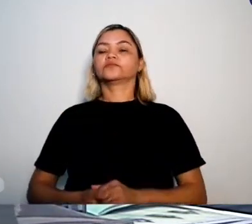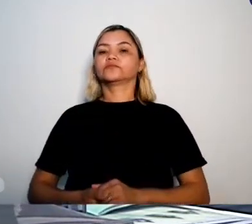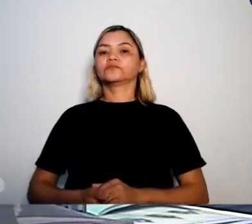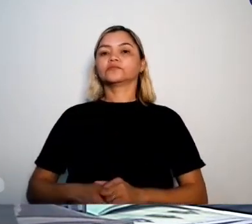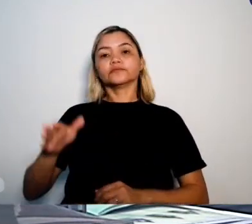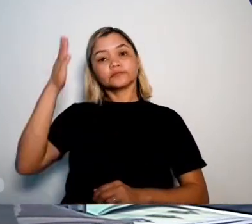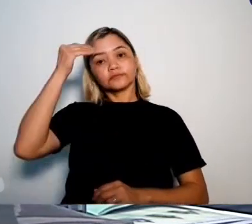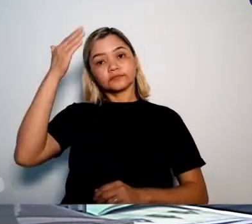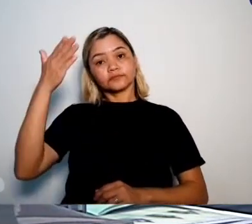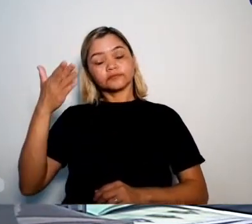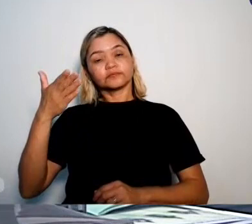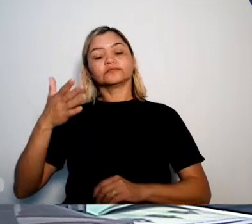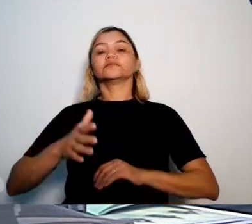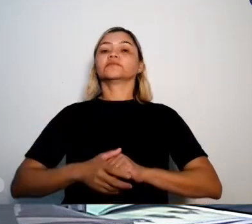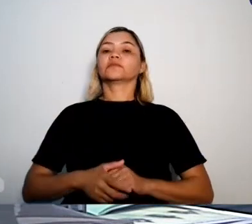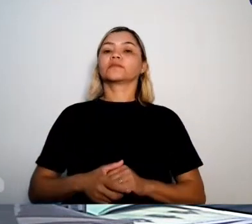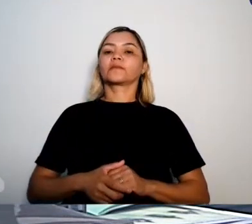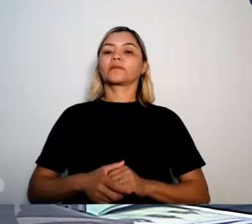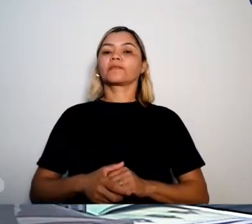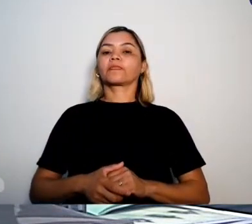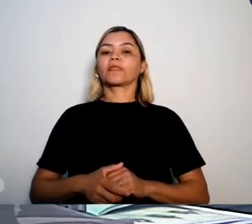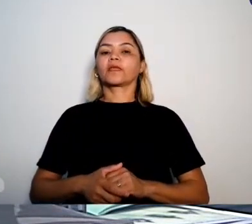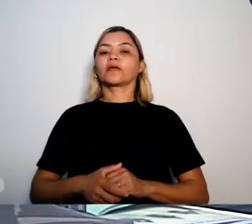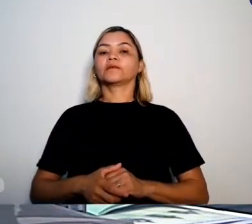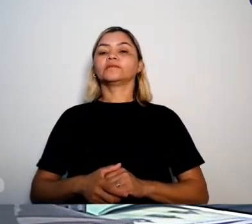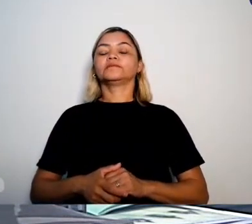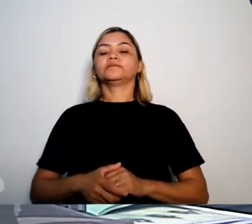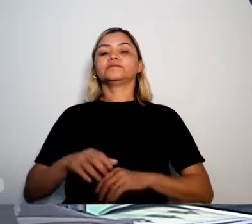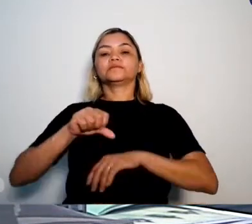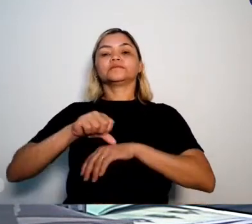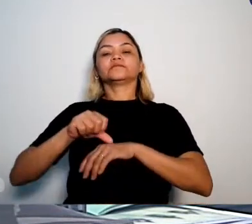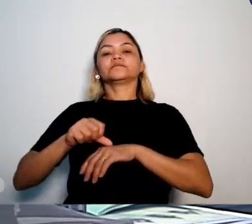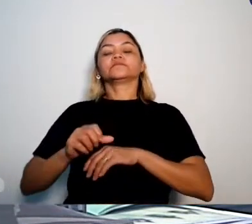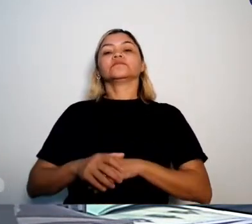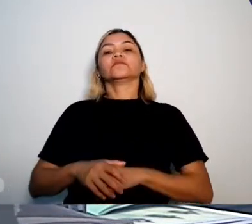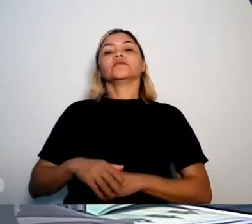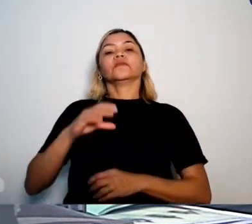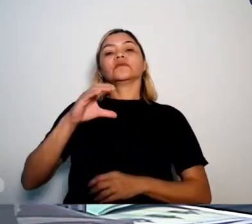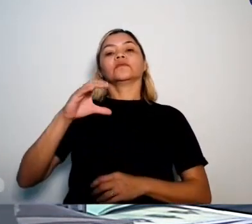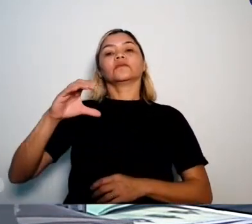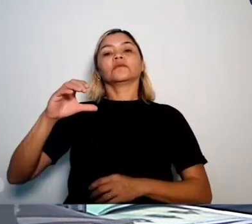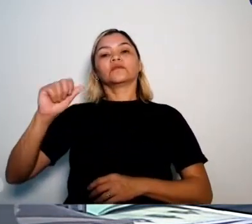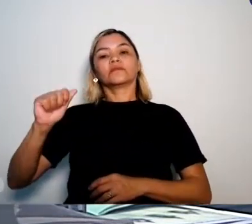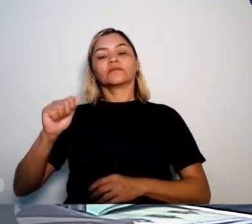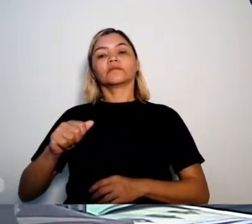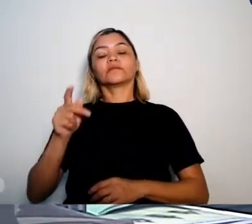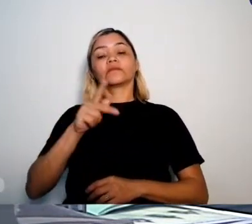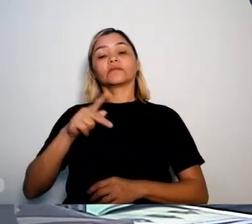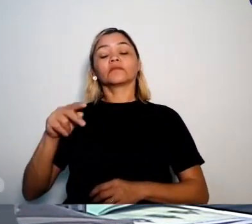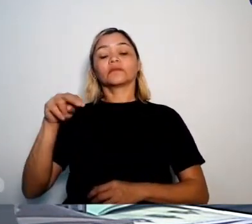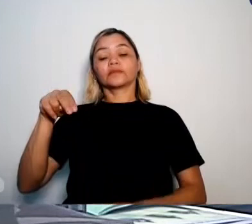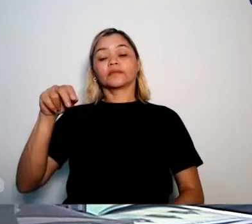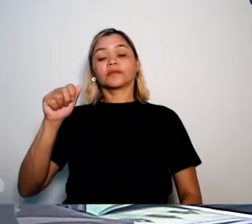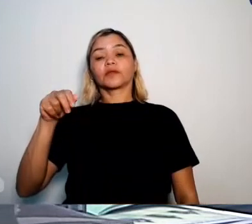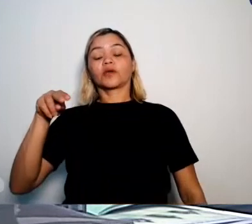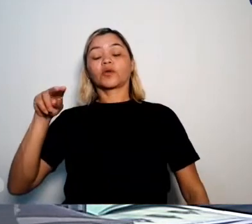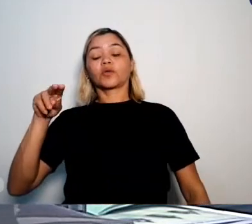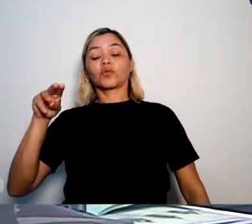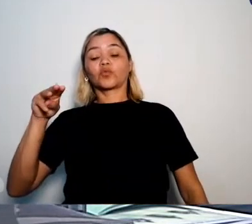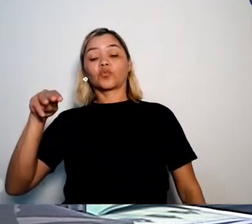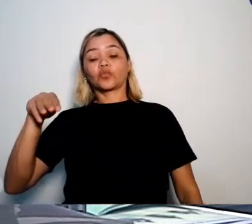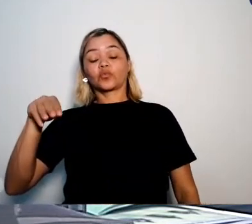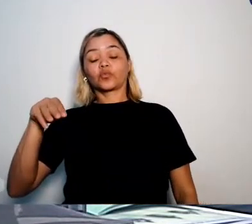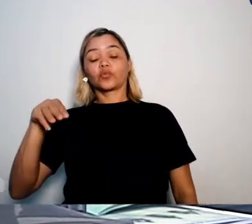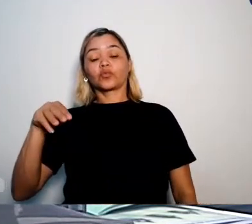Congratulações para a unidade socioeducativa professor Naú Antônio Buchignani,